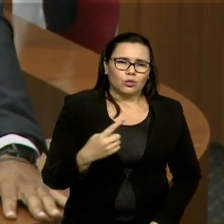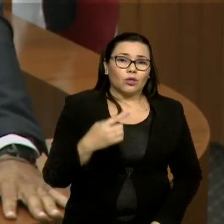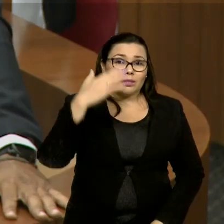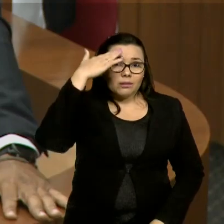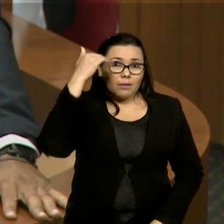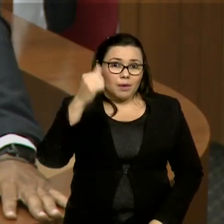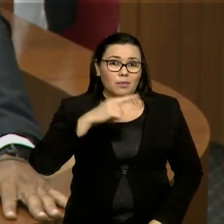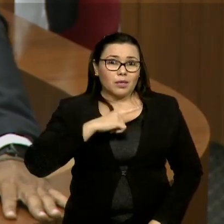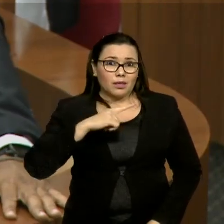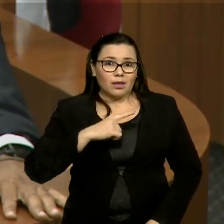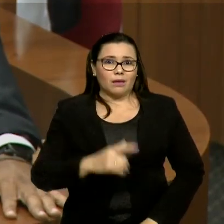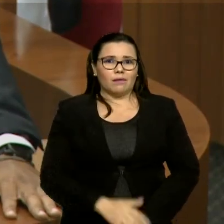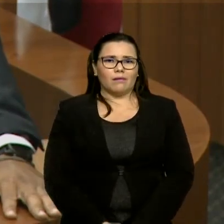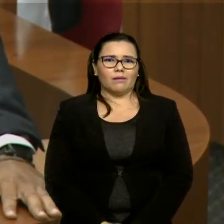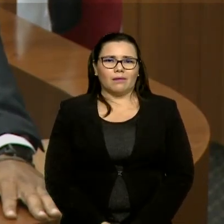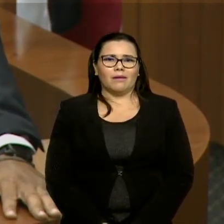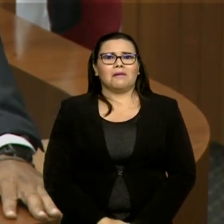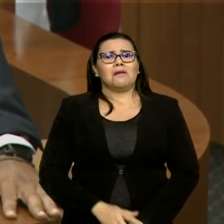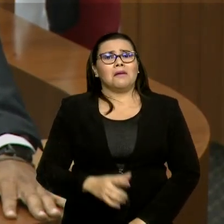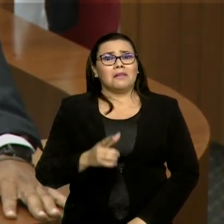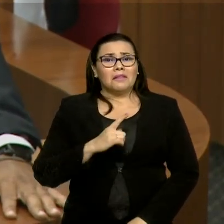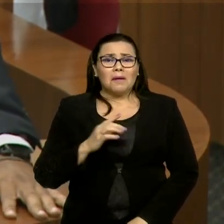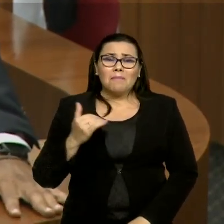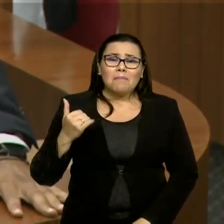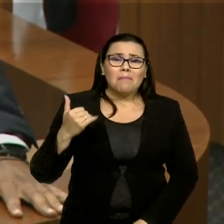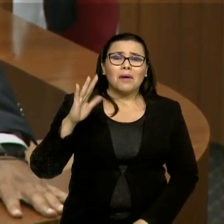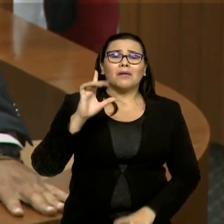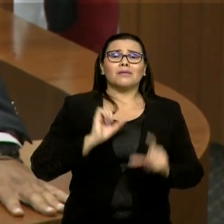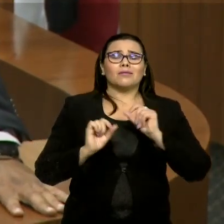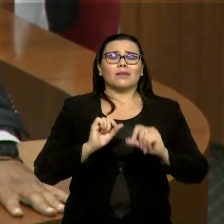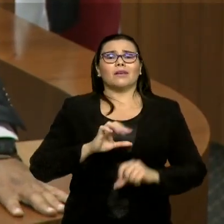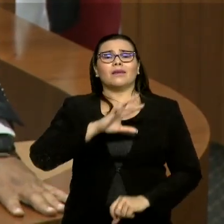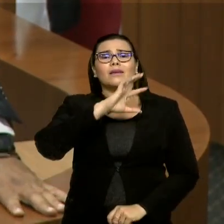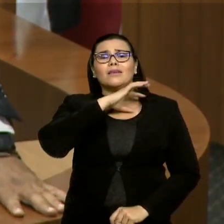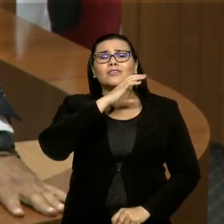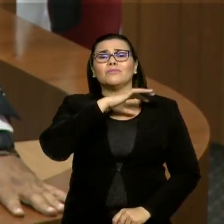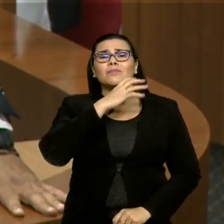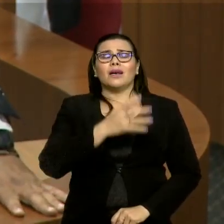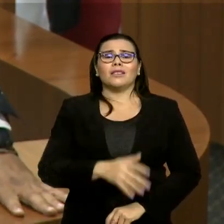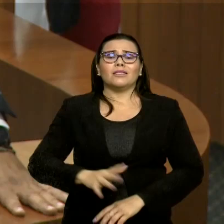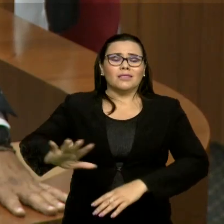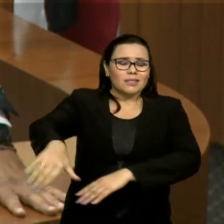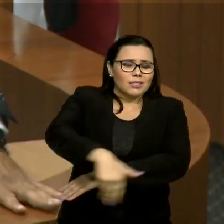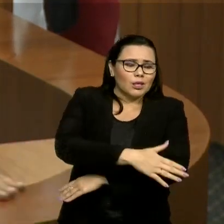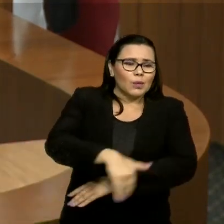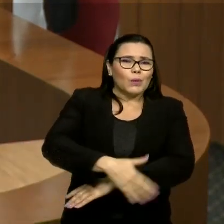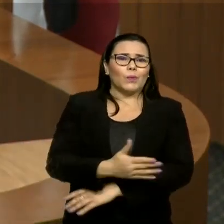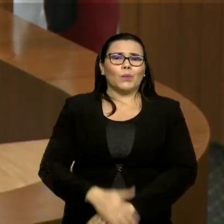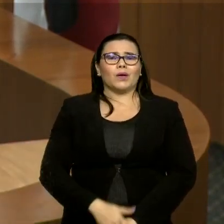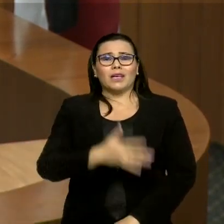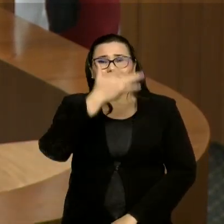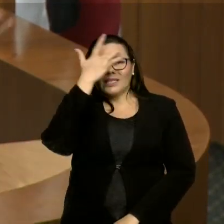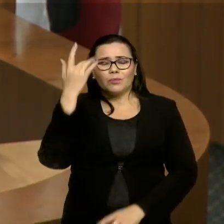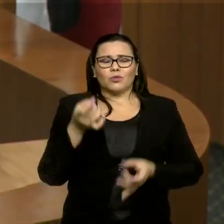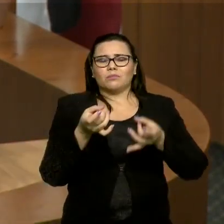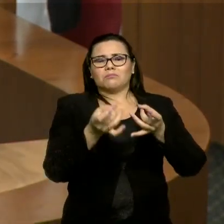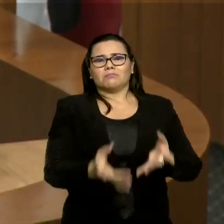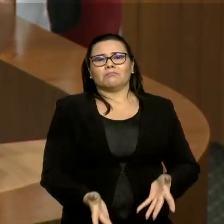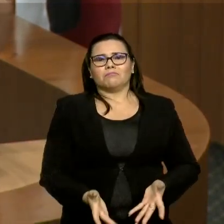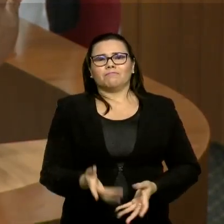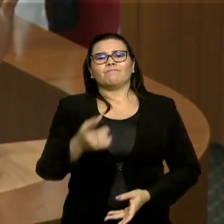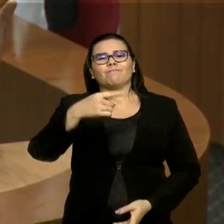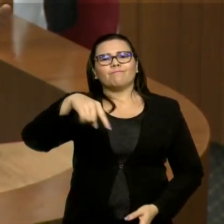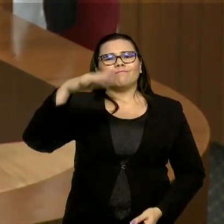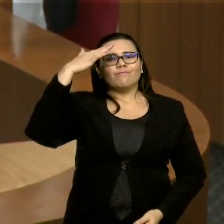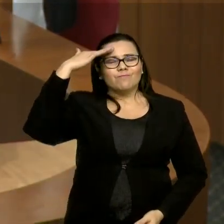está o grande problema. Aí é uma questão, deputado Arnaldo Melo, que é médico, sabe que essa questão dos